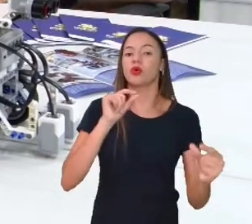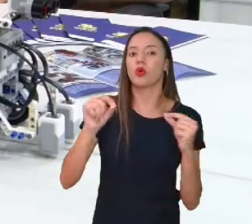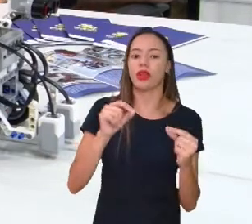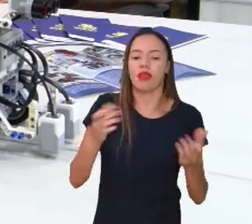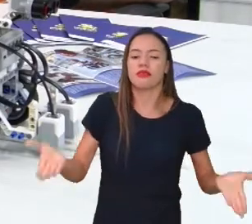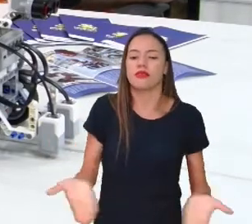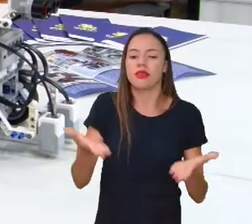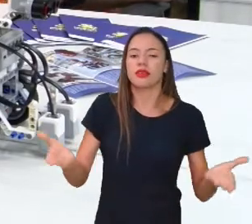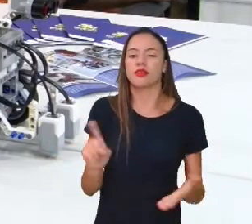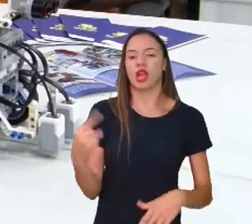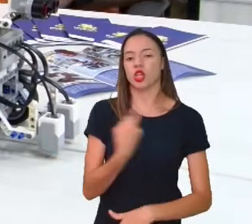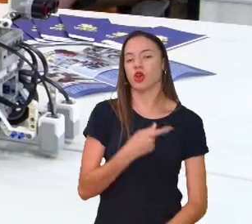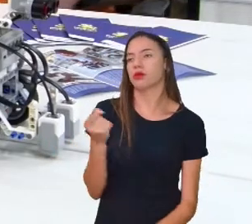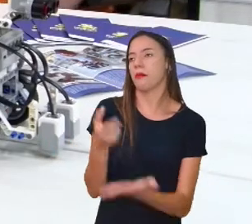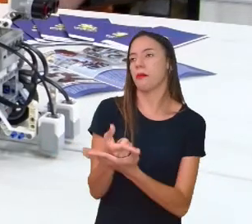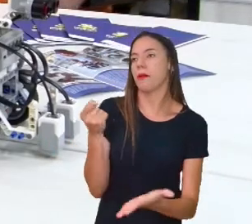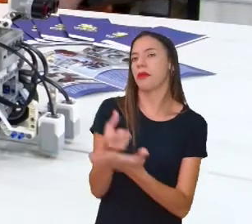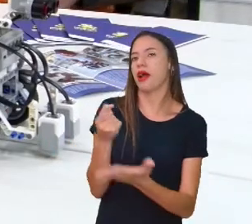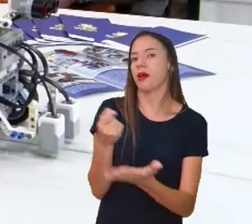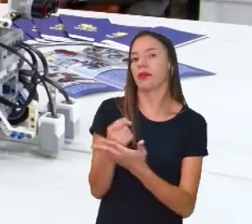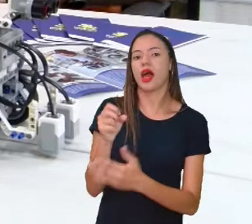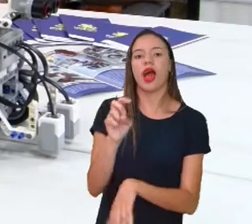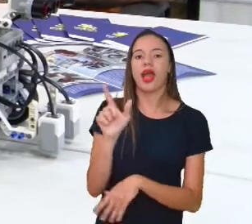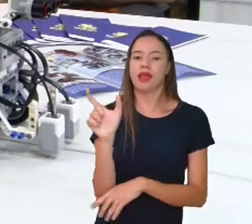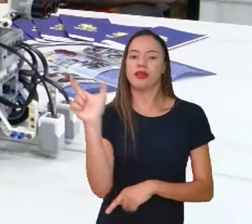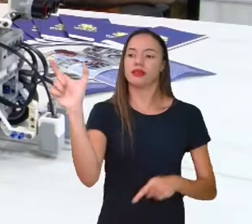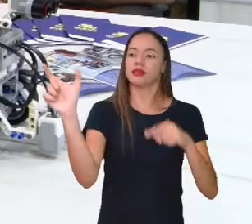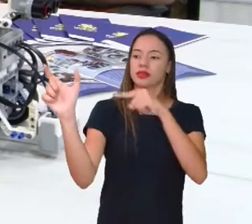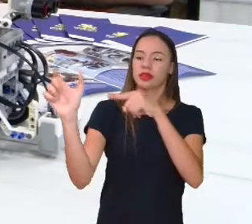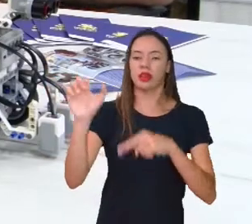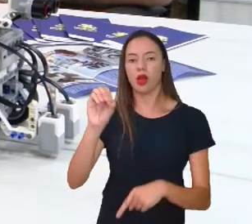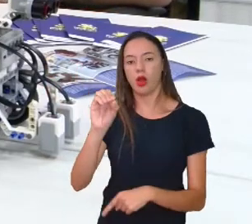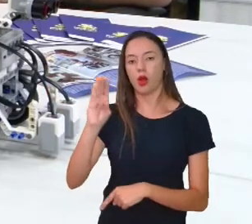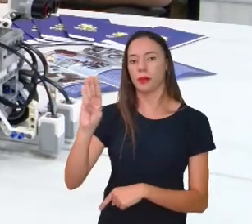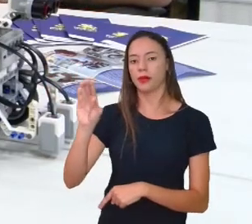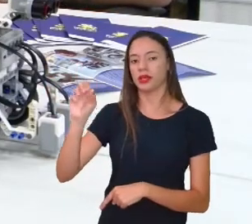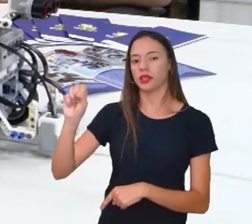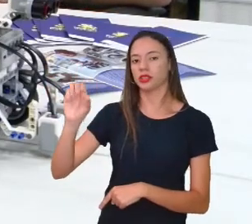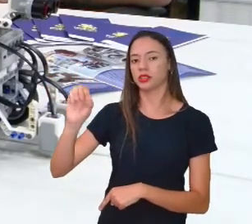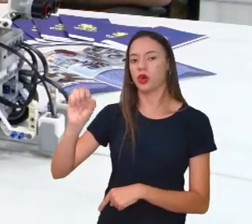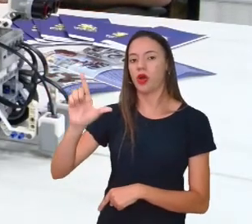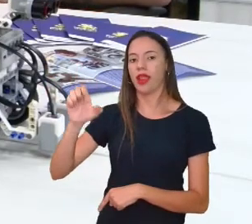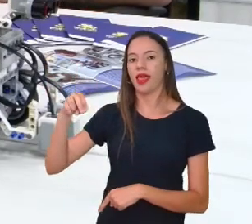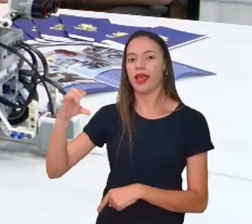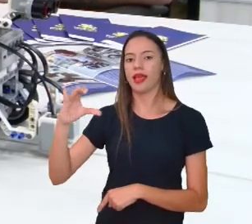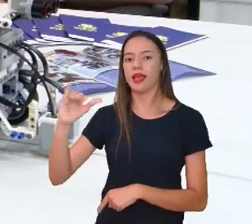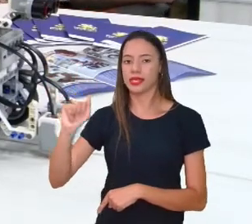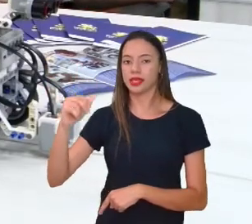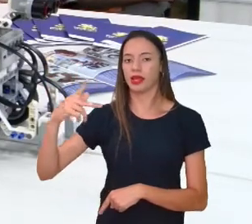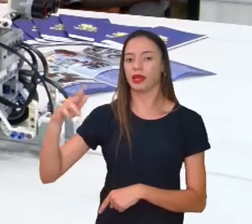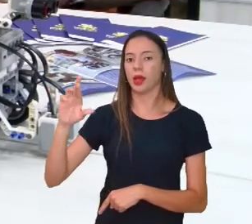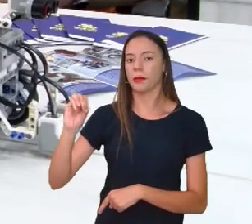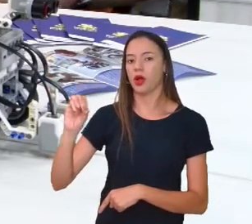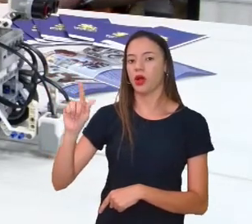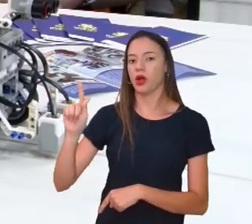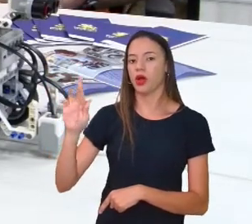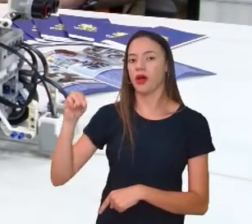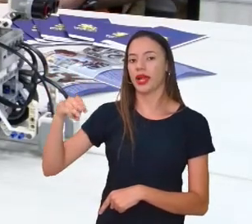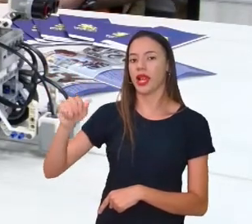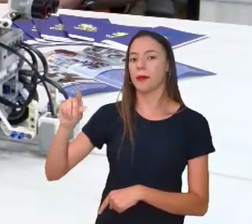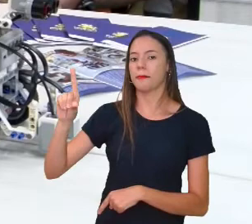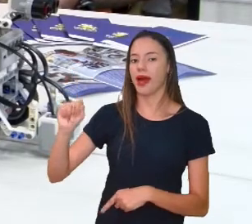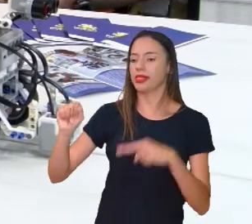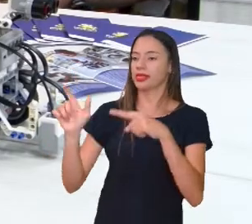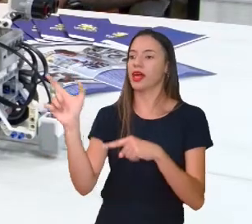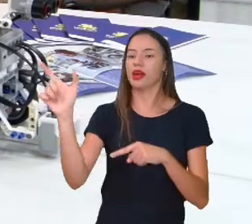mais. Então, essa expressão, obsolescência programada, é o que a gente precisa refletir, que os aparelhos, eles